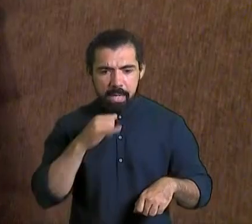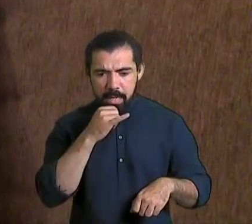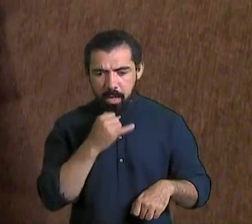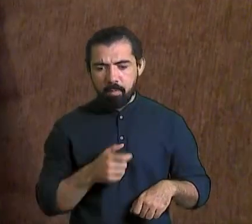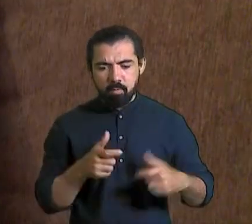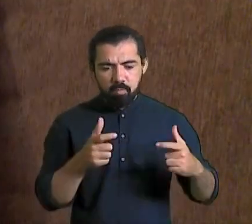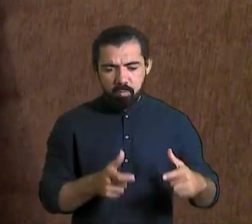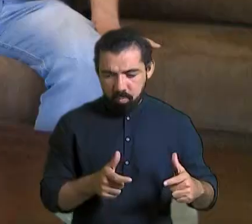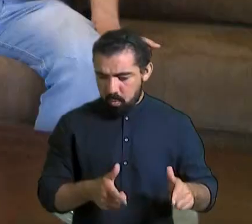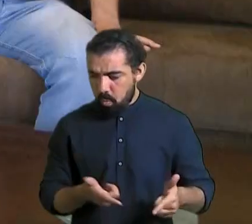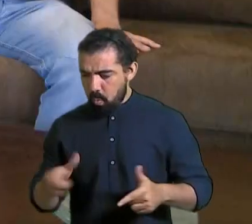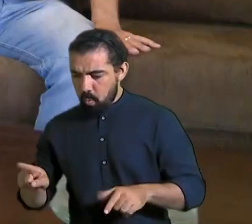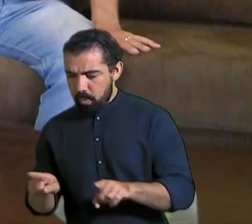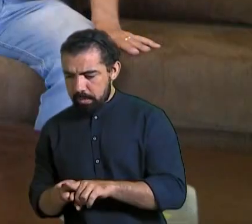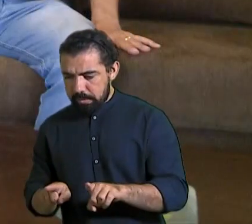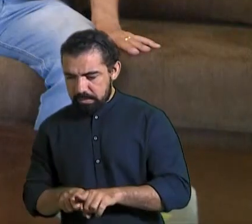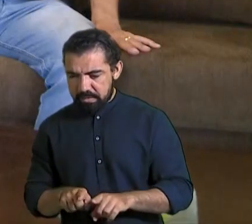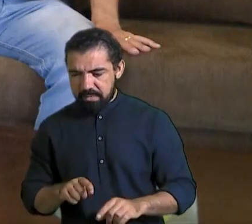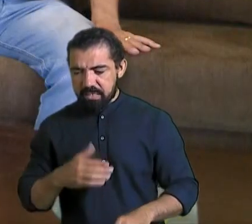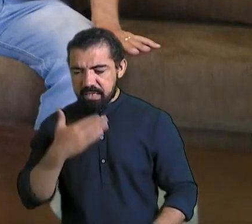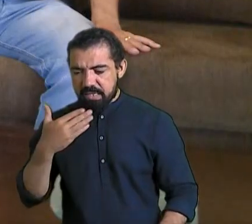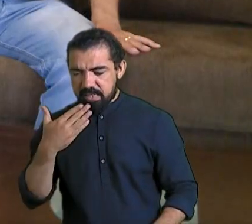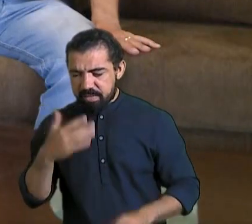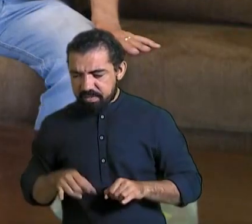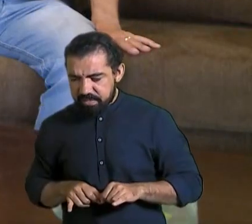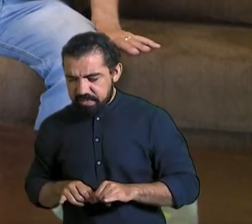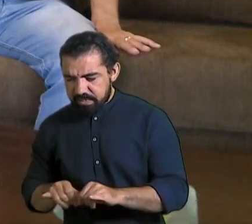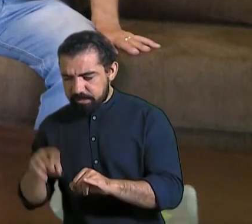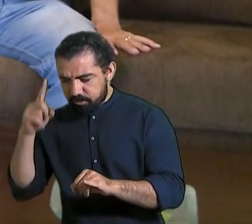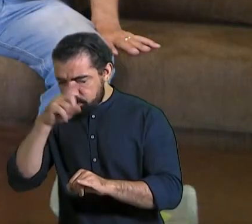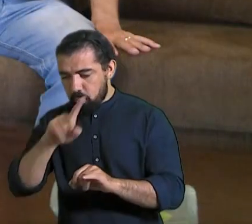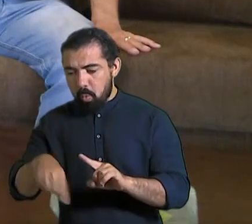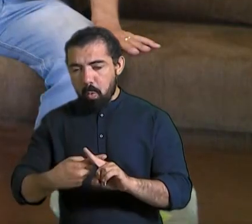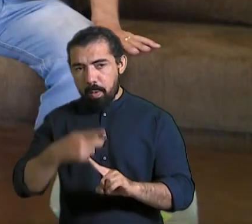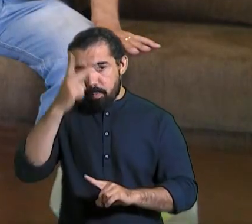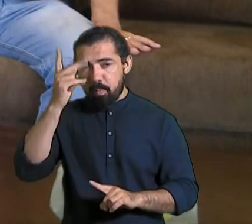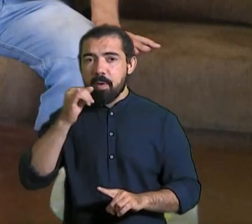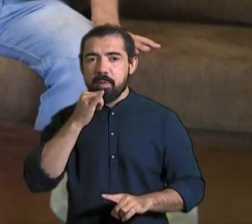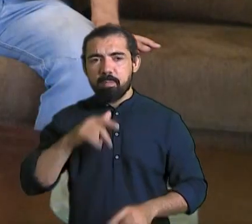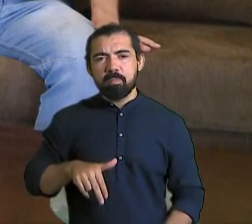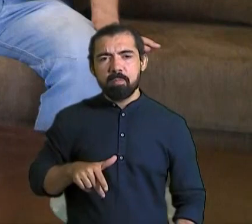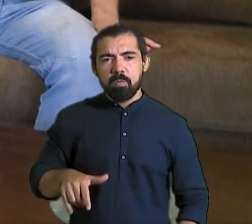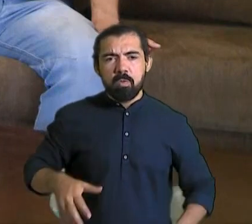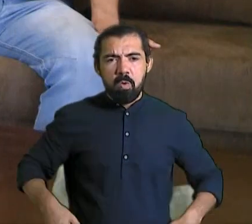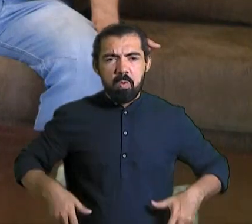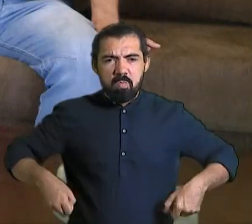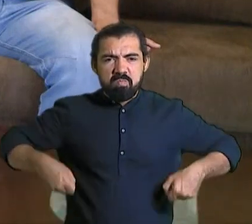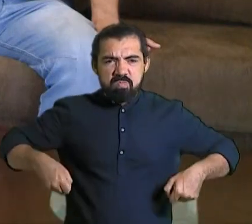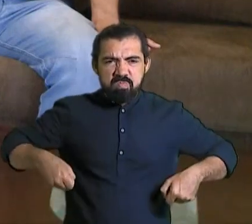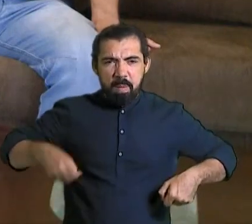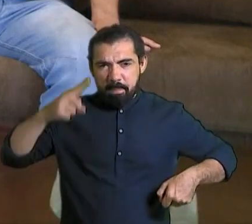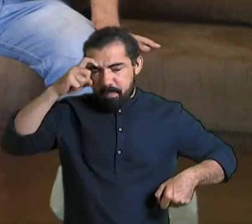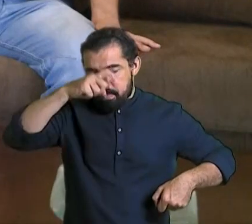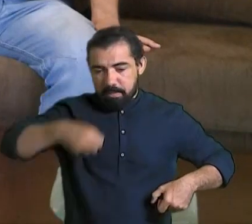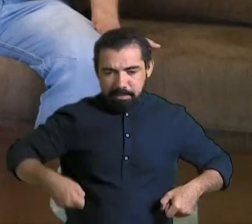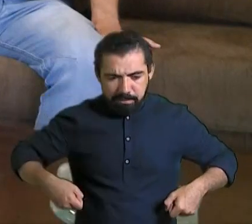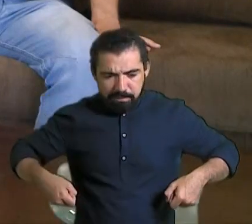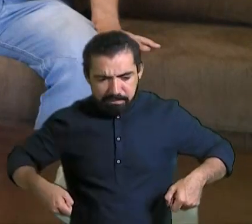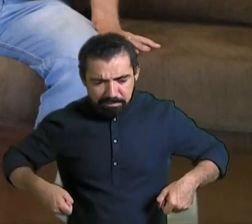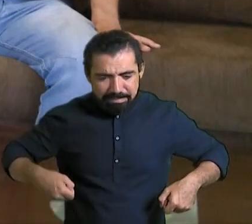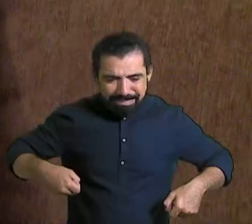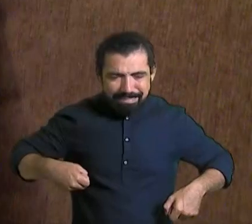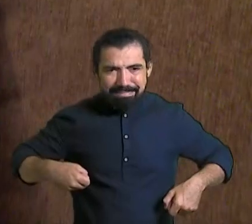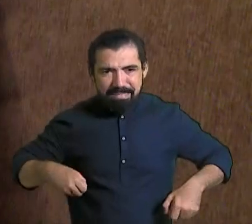outra. Imagine uma pessoa que vem com algumas coisas nas mãos, que está precisando, ou mesmo conduzindo um carrinho de